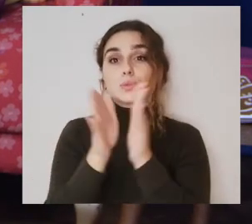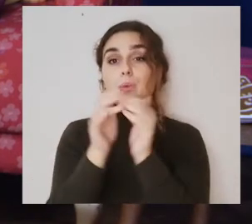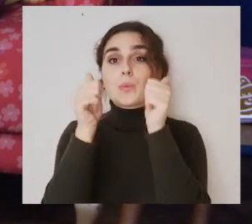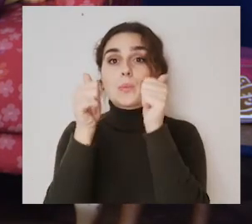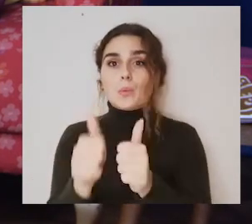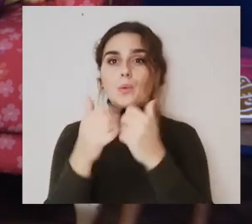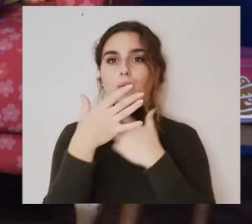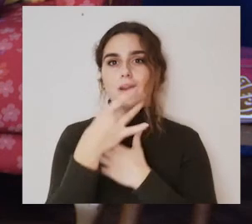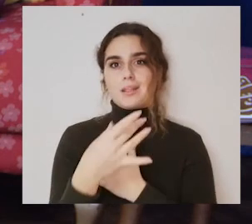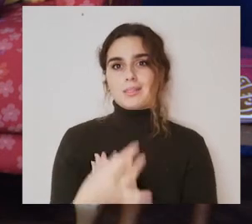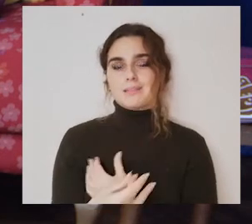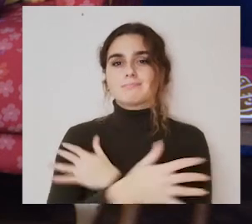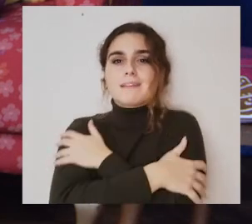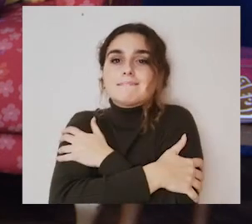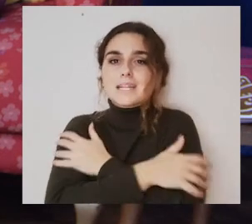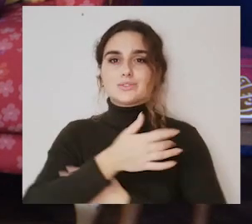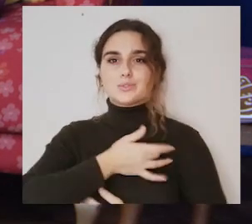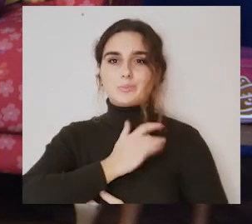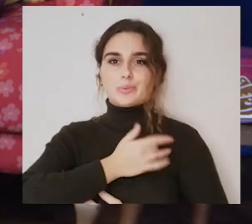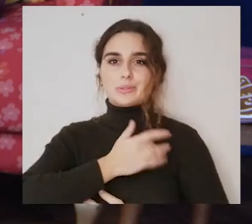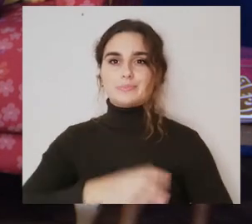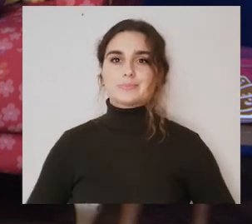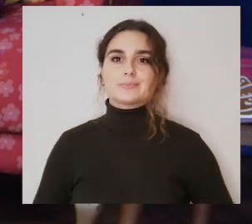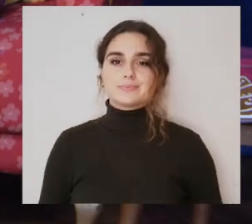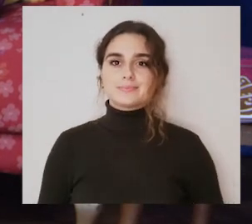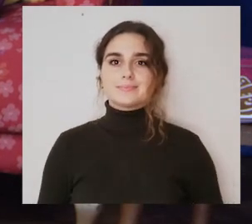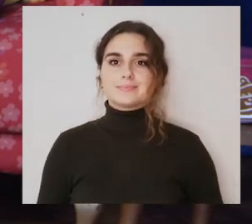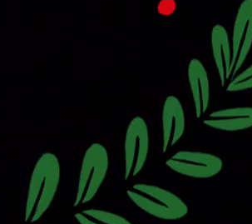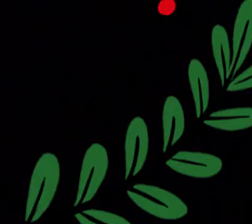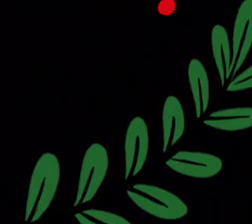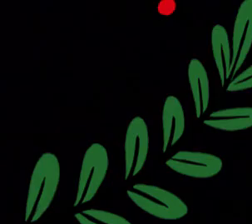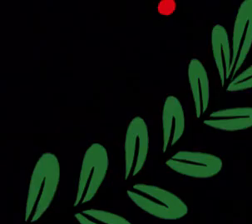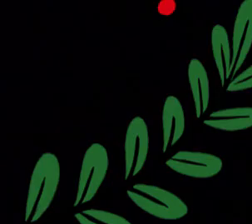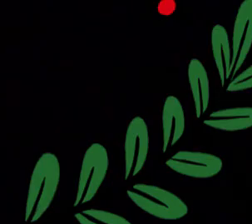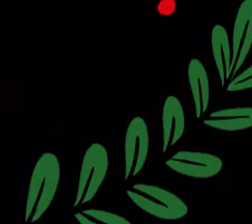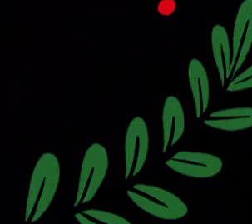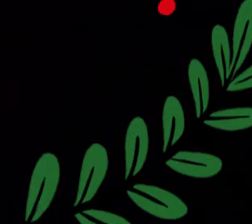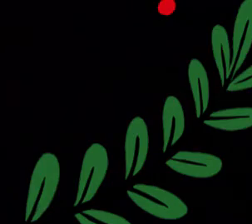Bom Natal e muitos abraços de amor.